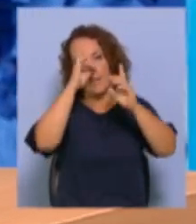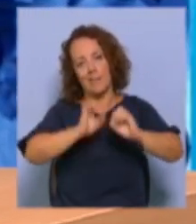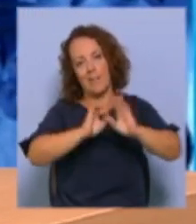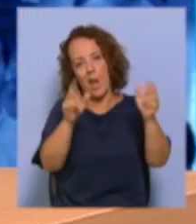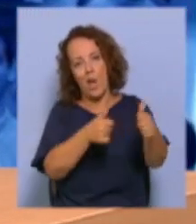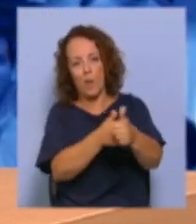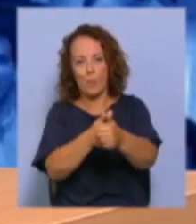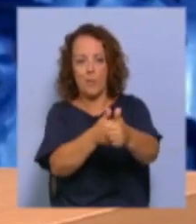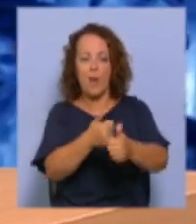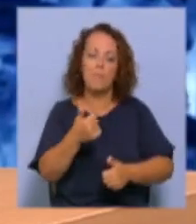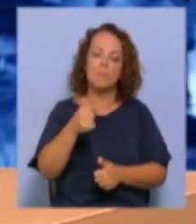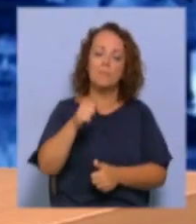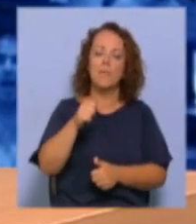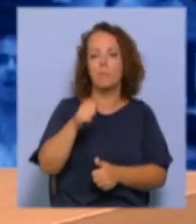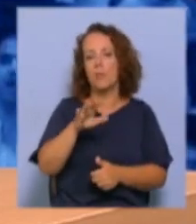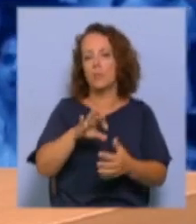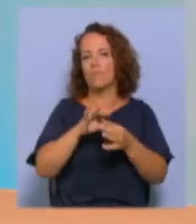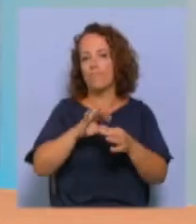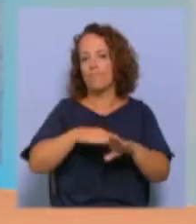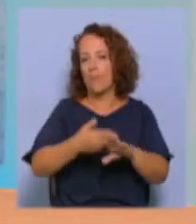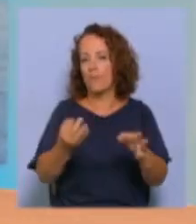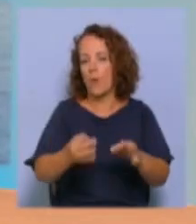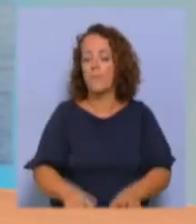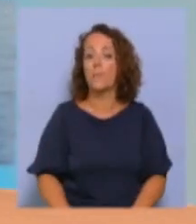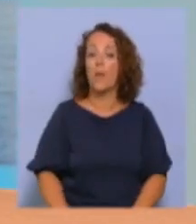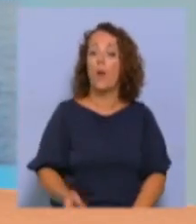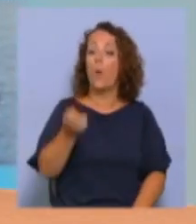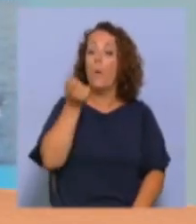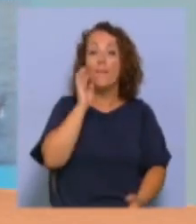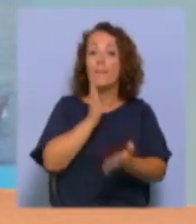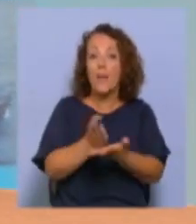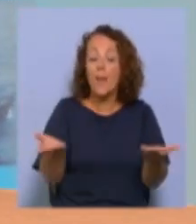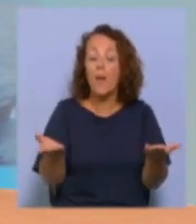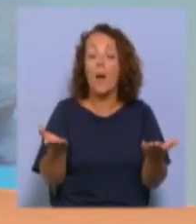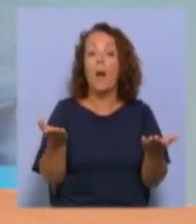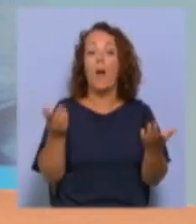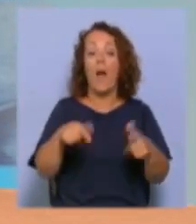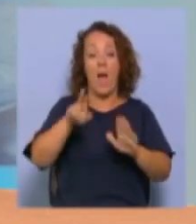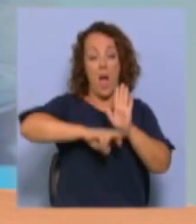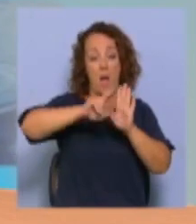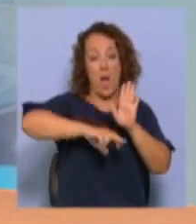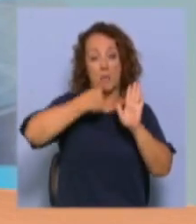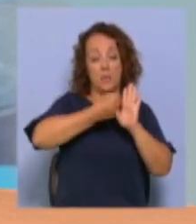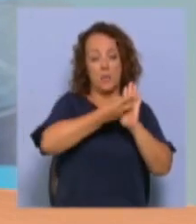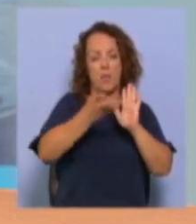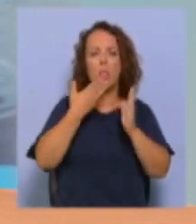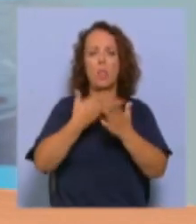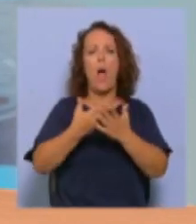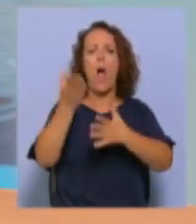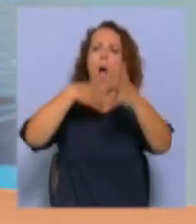saiu de facto reforçada. Claro. Para terminarmos, estas regras todas não põem em causa a qualidade da